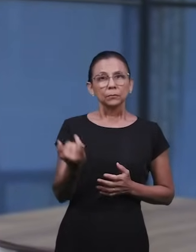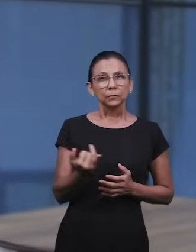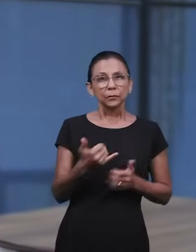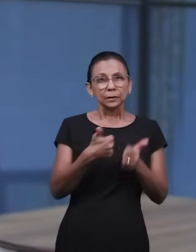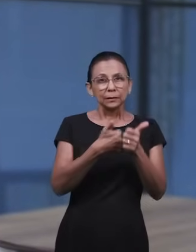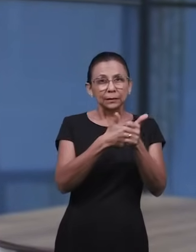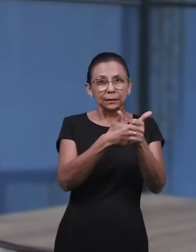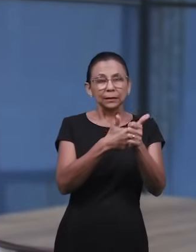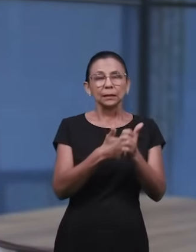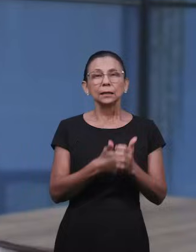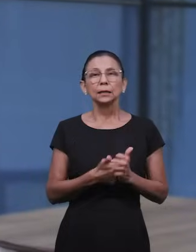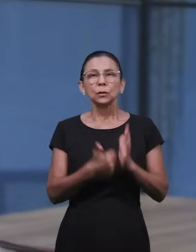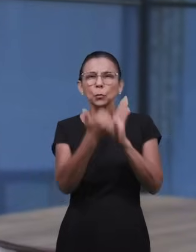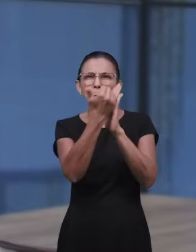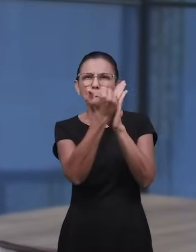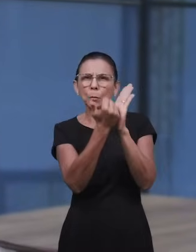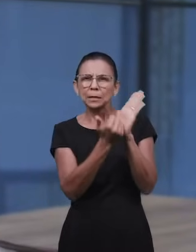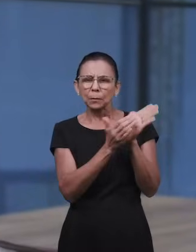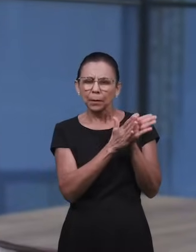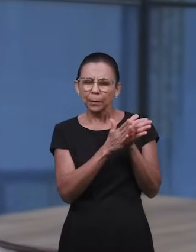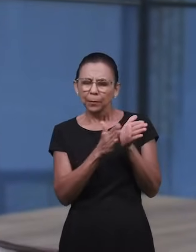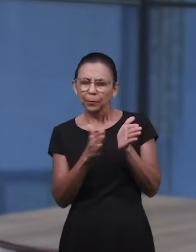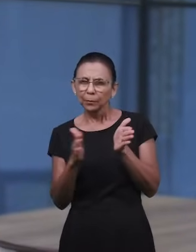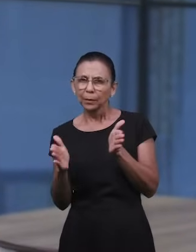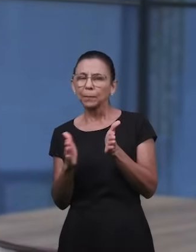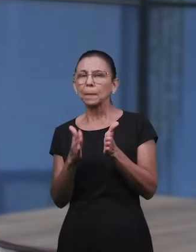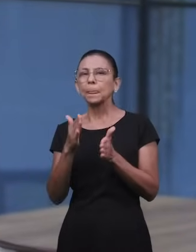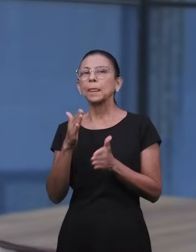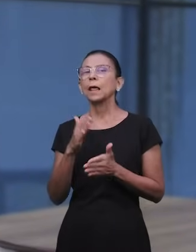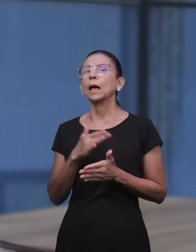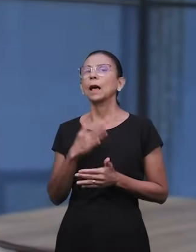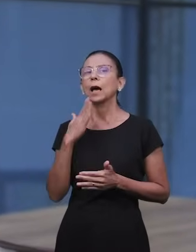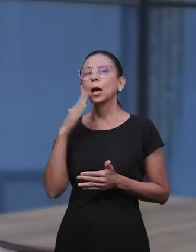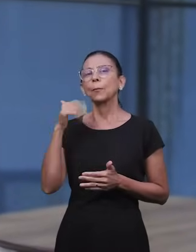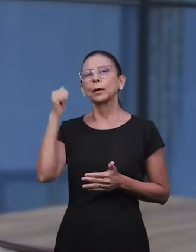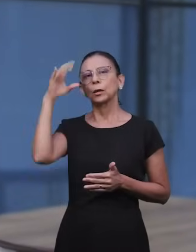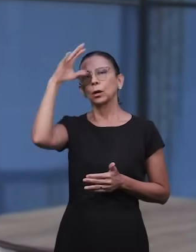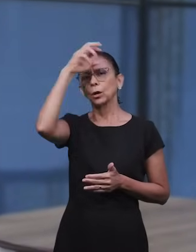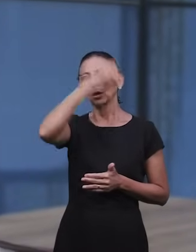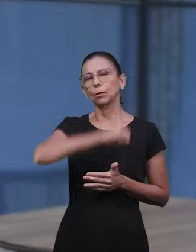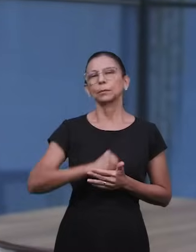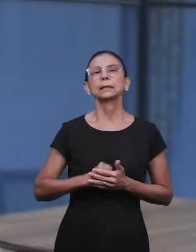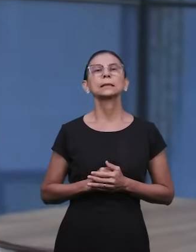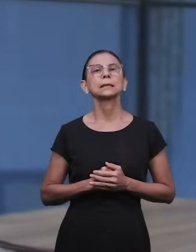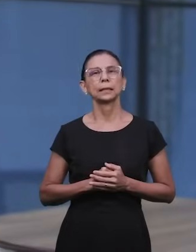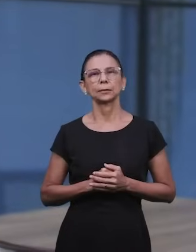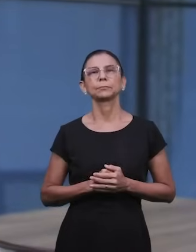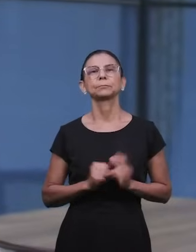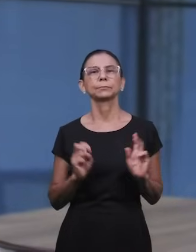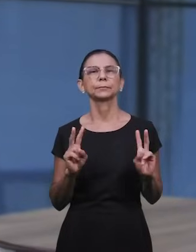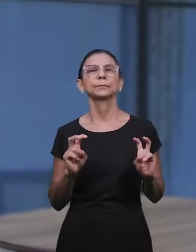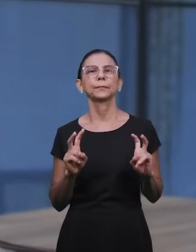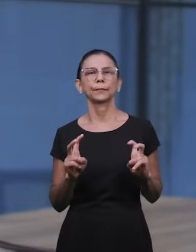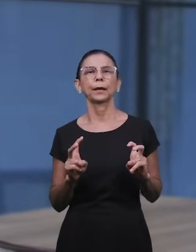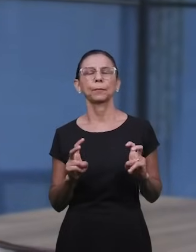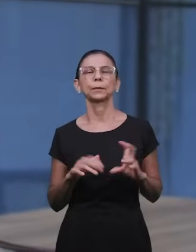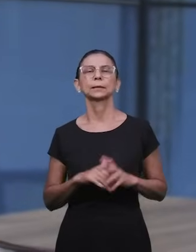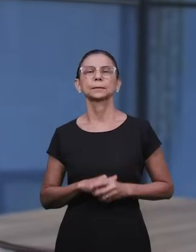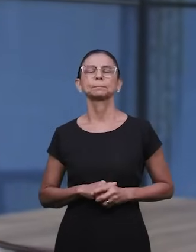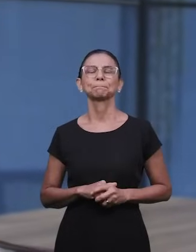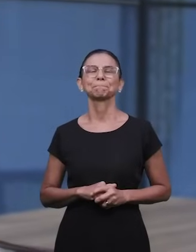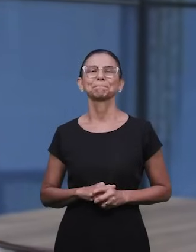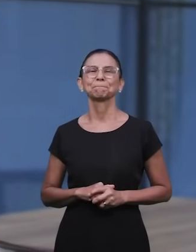uma sequência, né, cronológica, para que você até mesmo possa compreender melhor, né, todos esses temas que